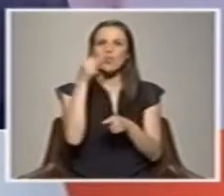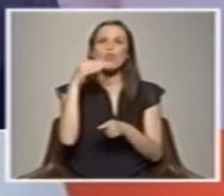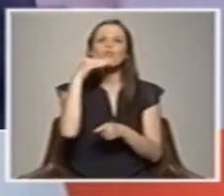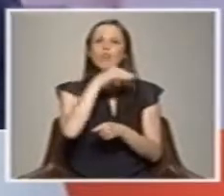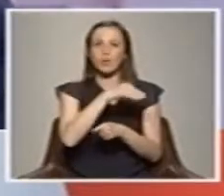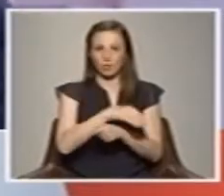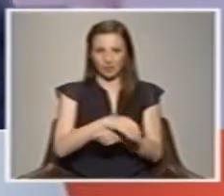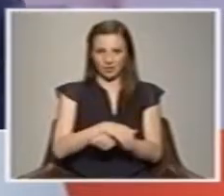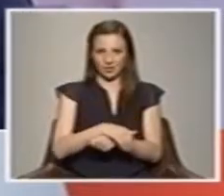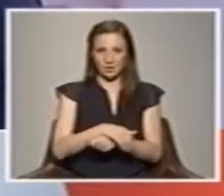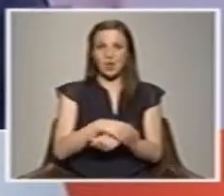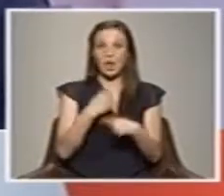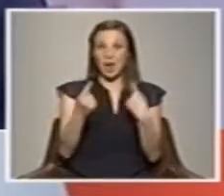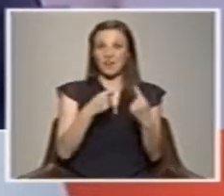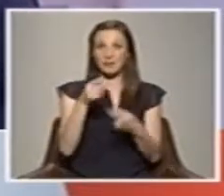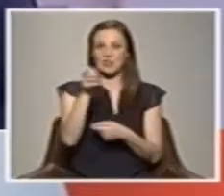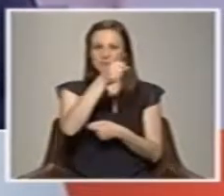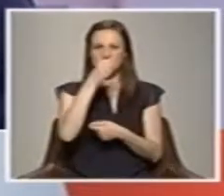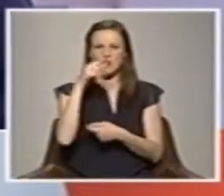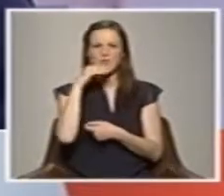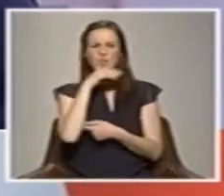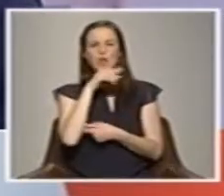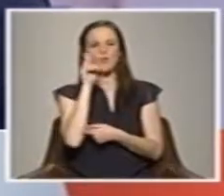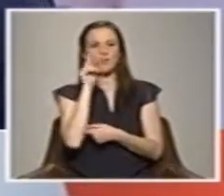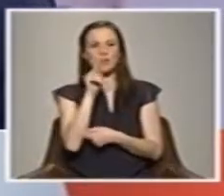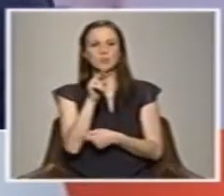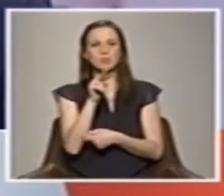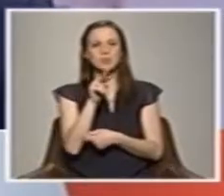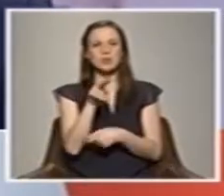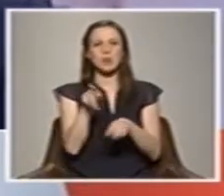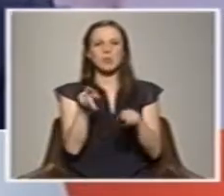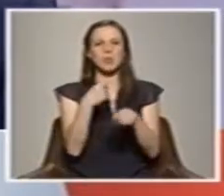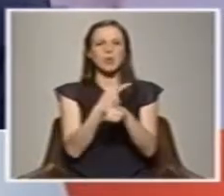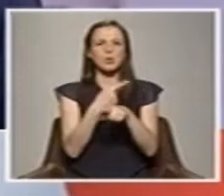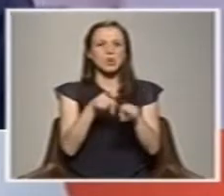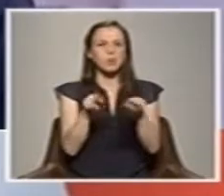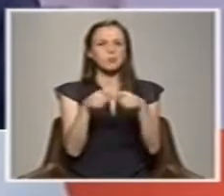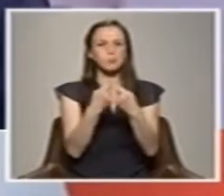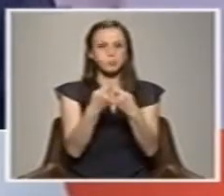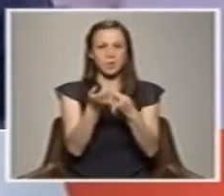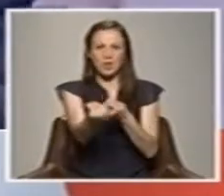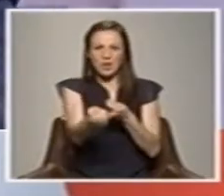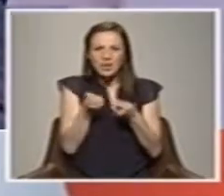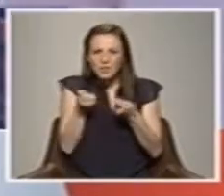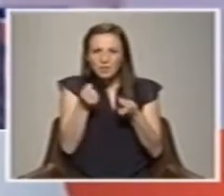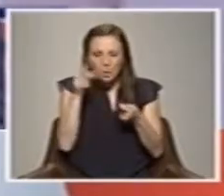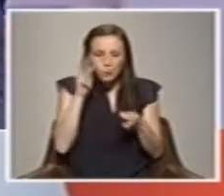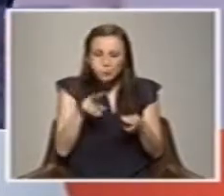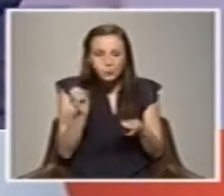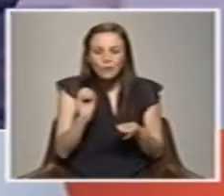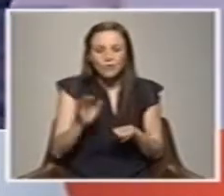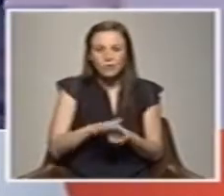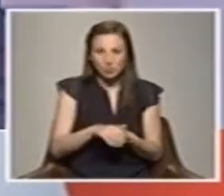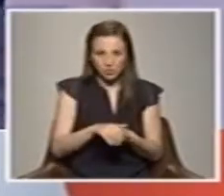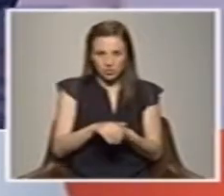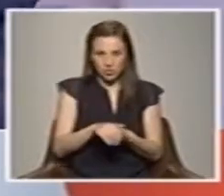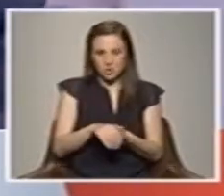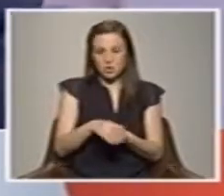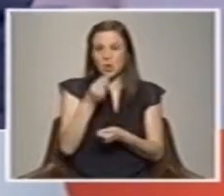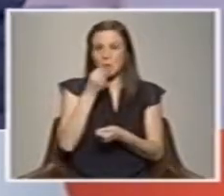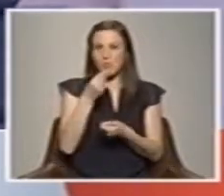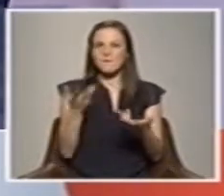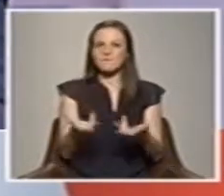nós abrimos a gaveta do nosso frigorífico e está estragado porque estava dentro da gaveta, ninguém o viu, por isso. Os produtos mais frescos, os